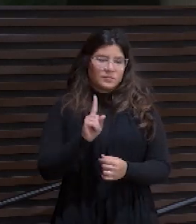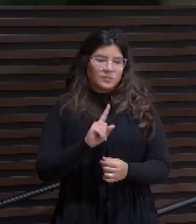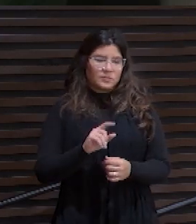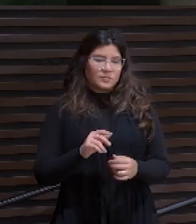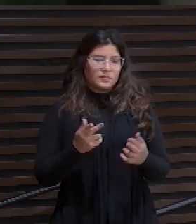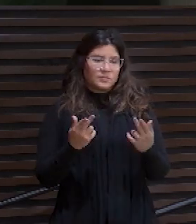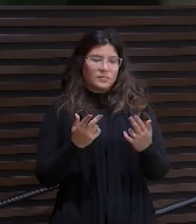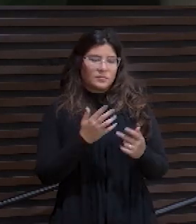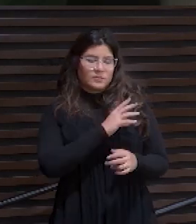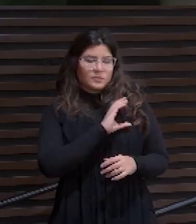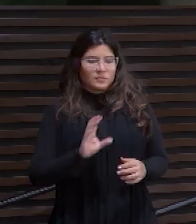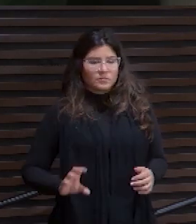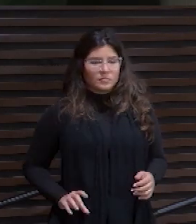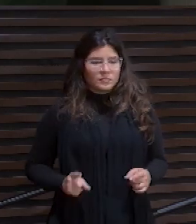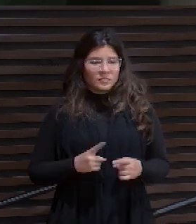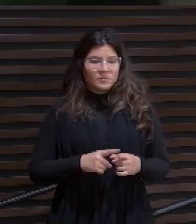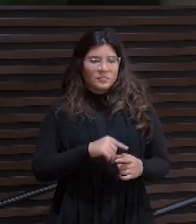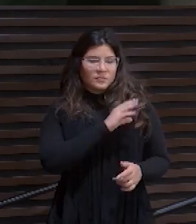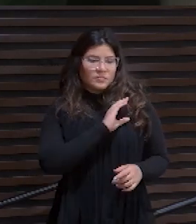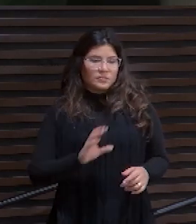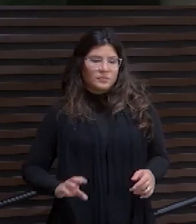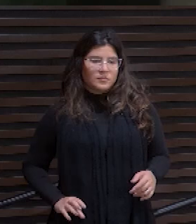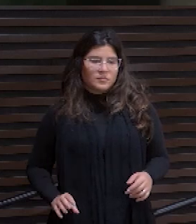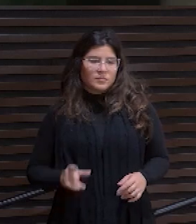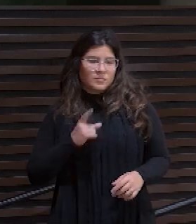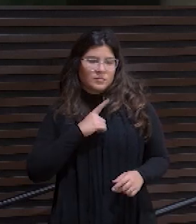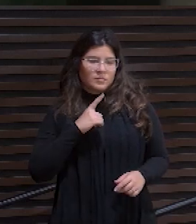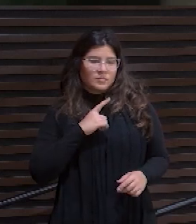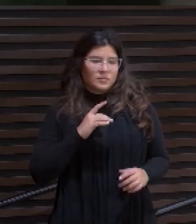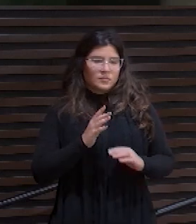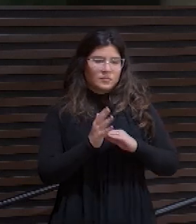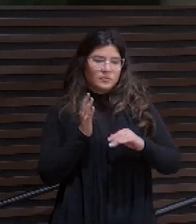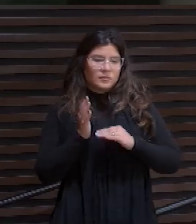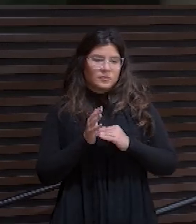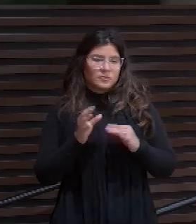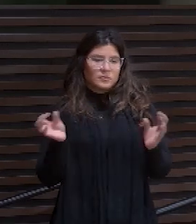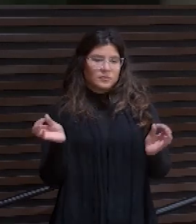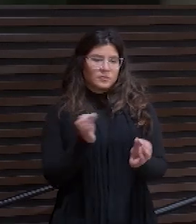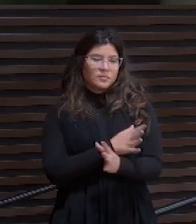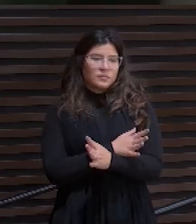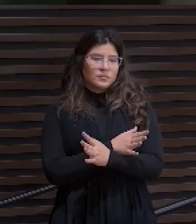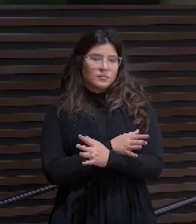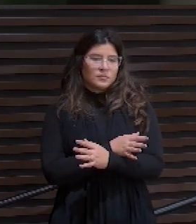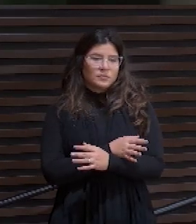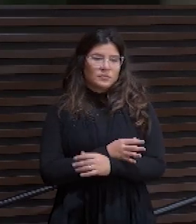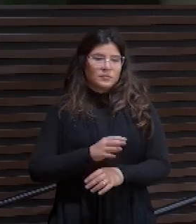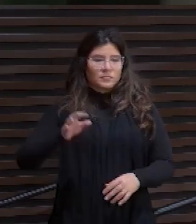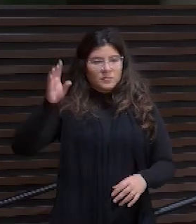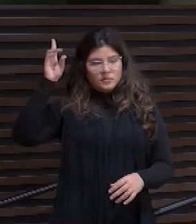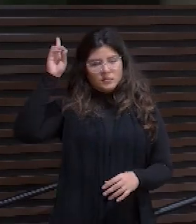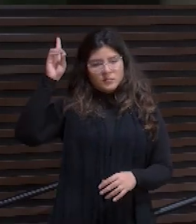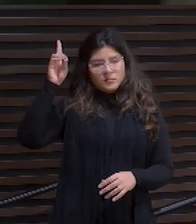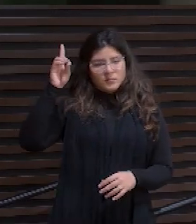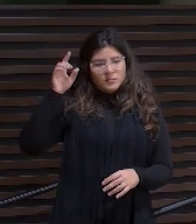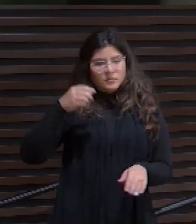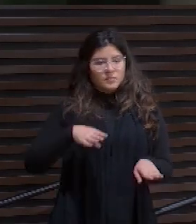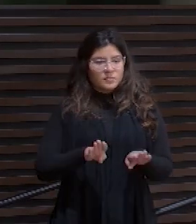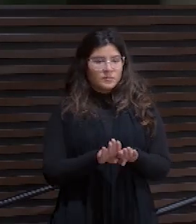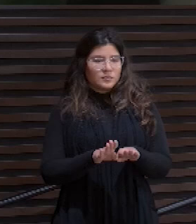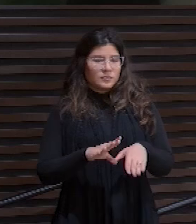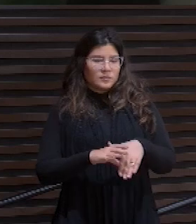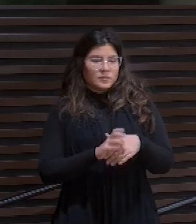Porquanto nele habita corporalmente toda a plenitude da divindade. Também nele